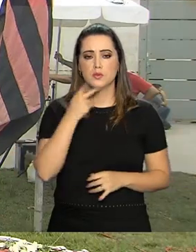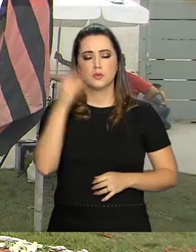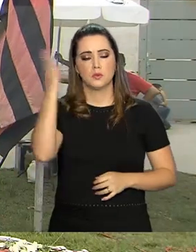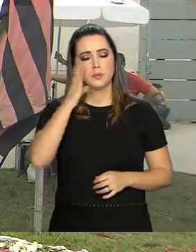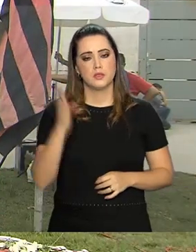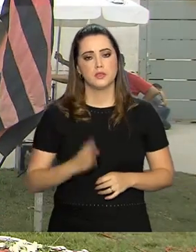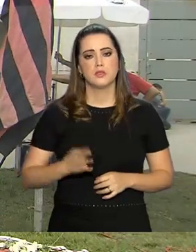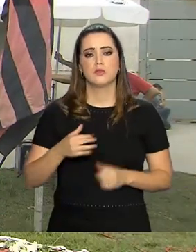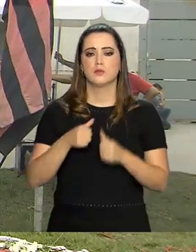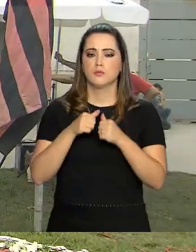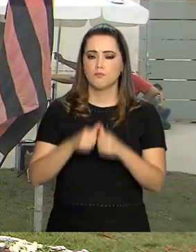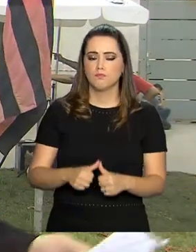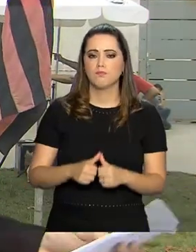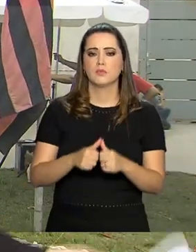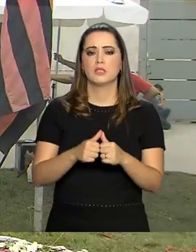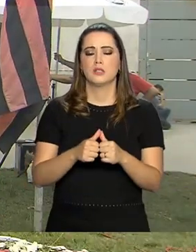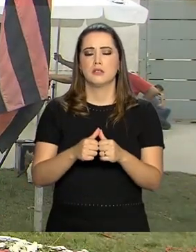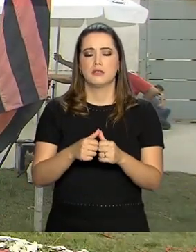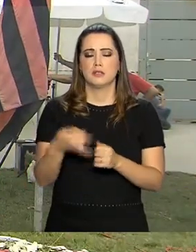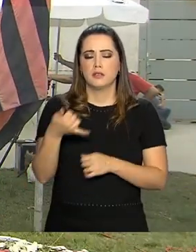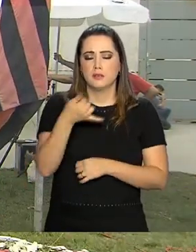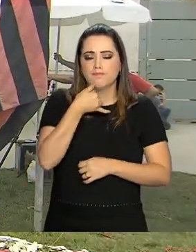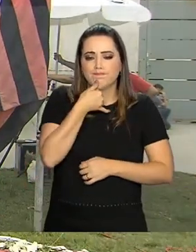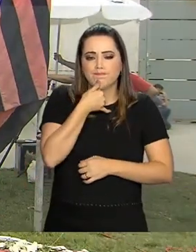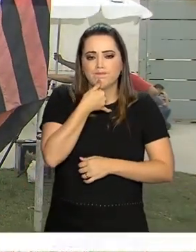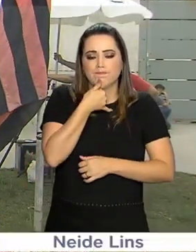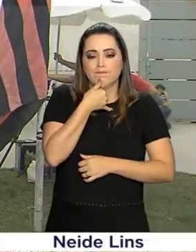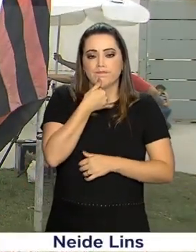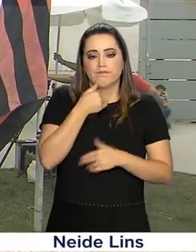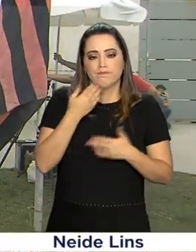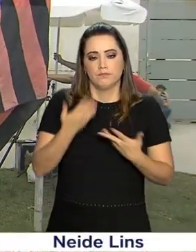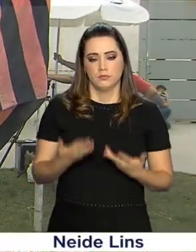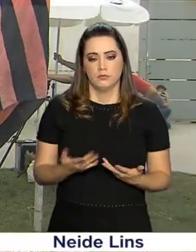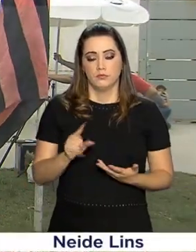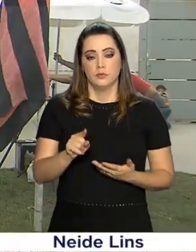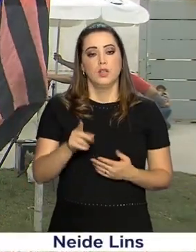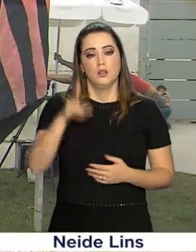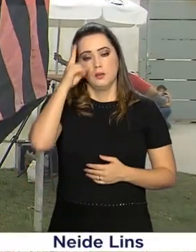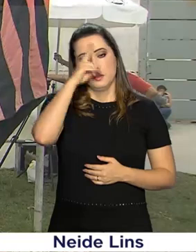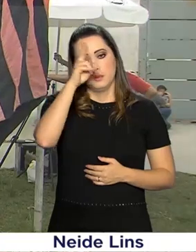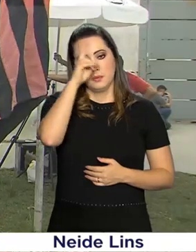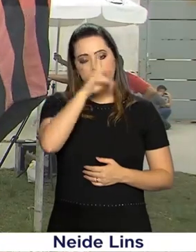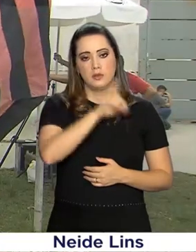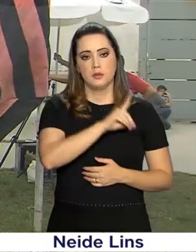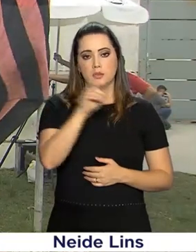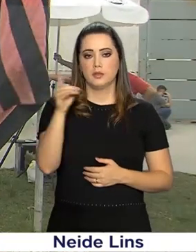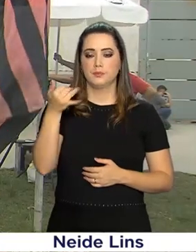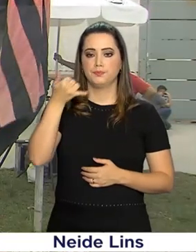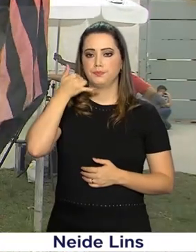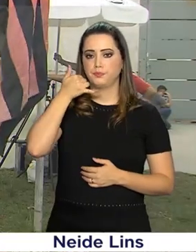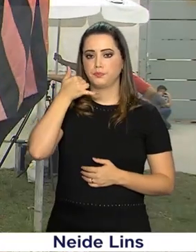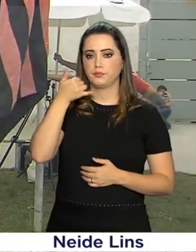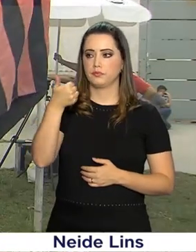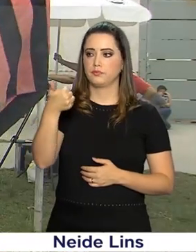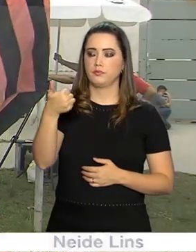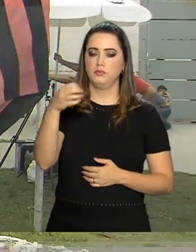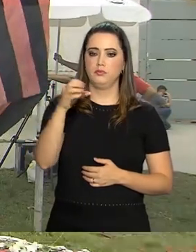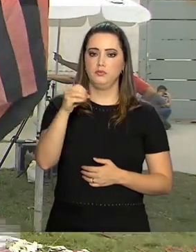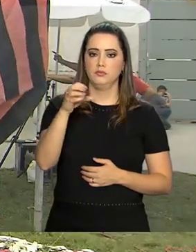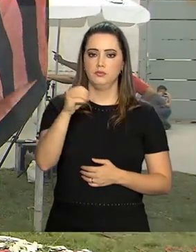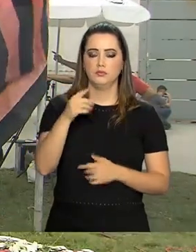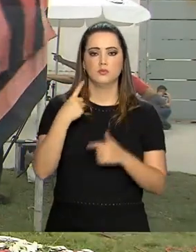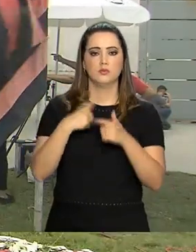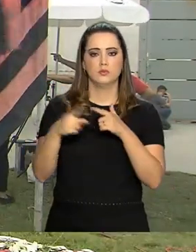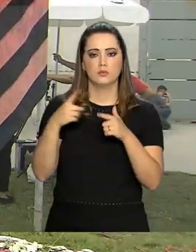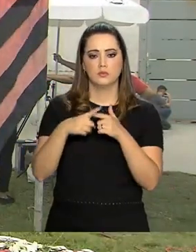nação brasileira está em luto por causa dessa tragédia. E aproveitou para lembrar o serviço do Disque 100, que recebe denúncias ligadas